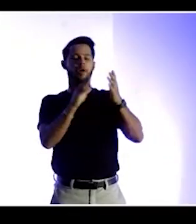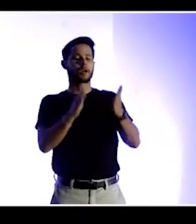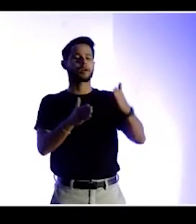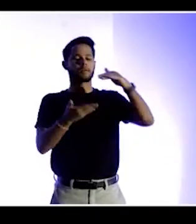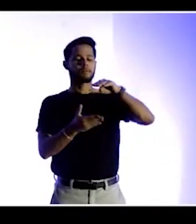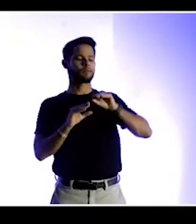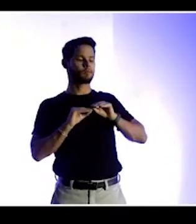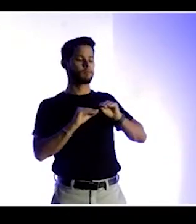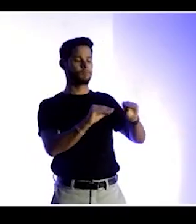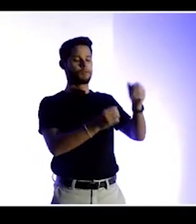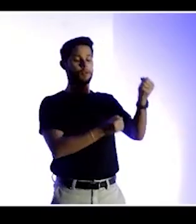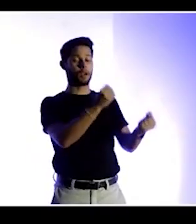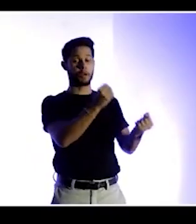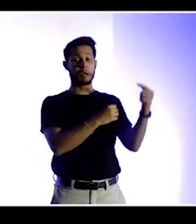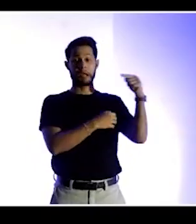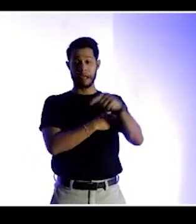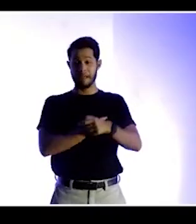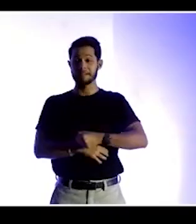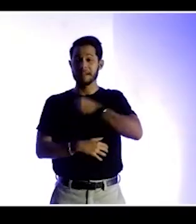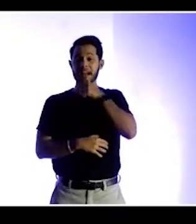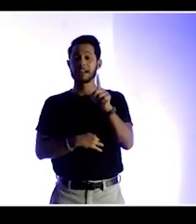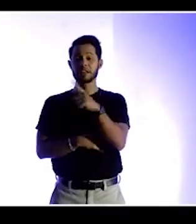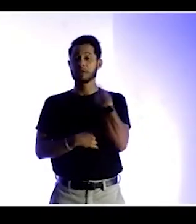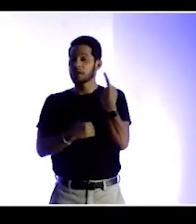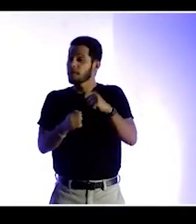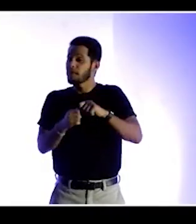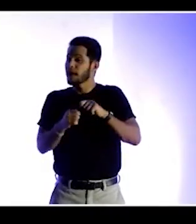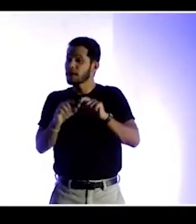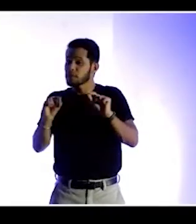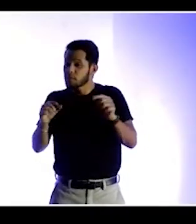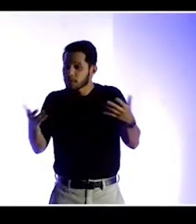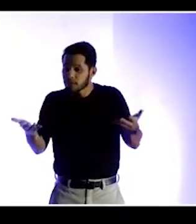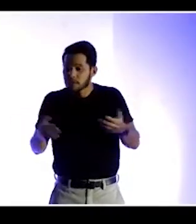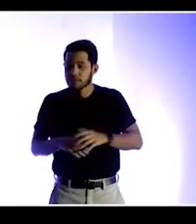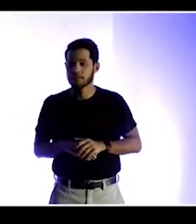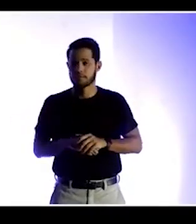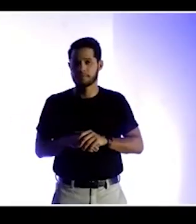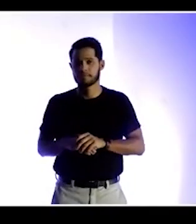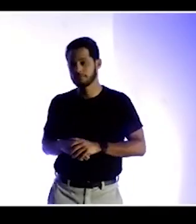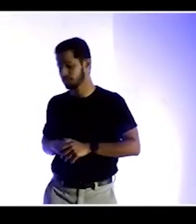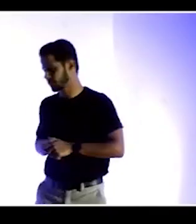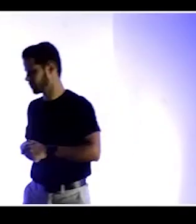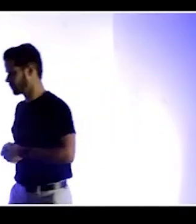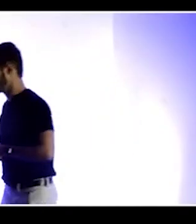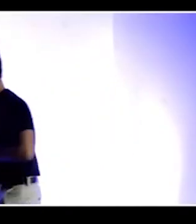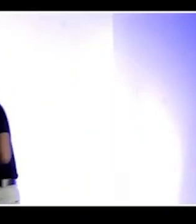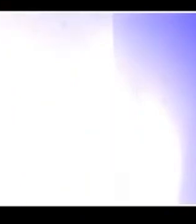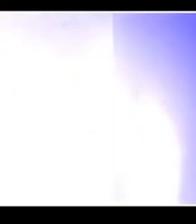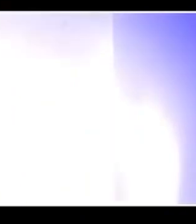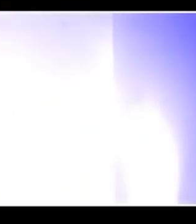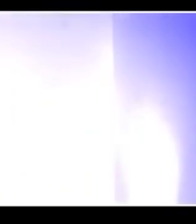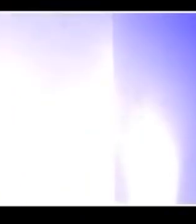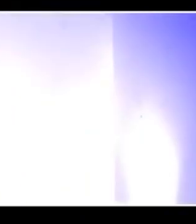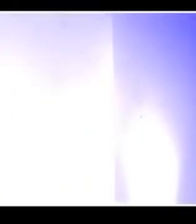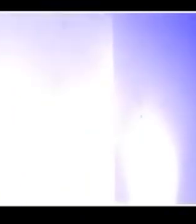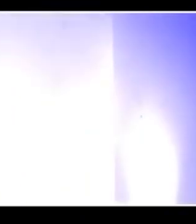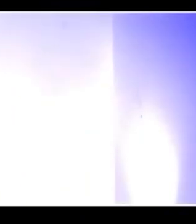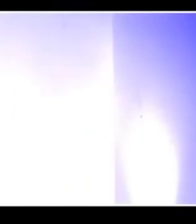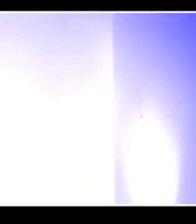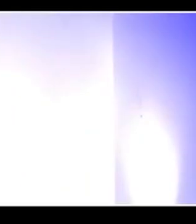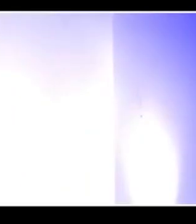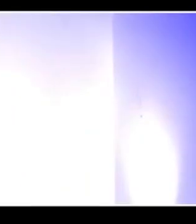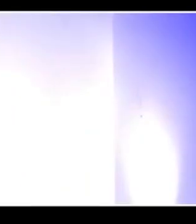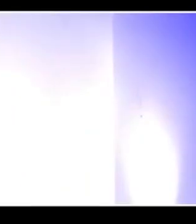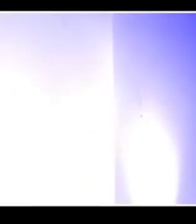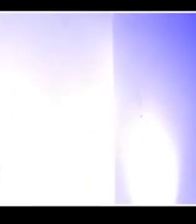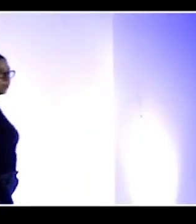então, o que a gente vai fazer com elas? Isso aqui é o chão de um carro sendo desmontado lá no laboratório, é o piso inteiro